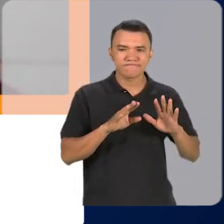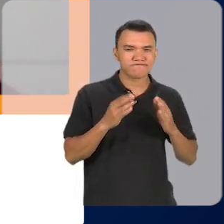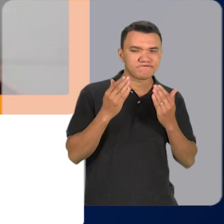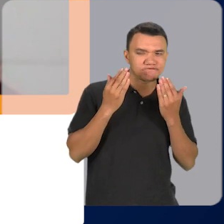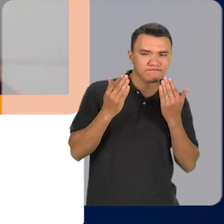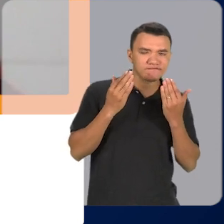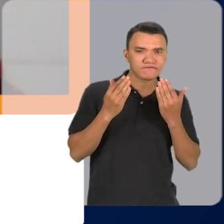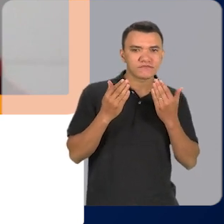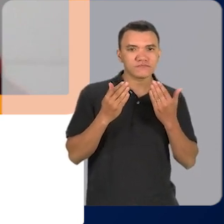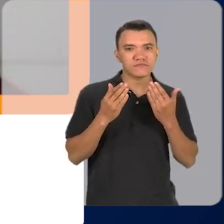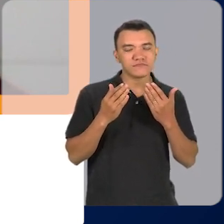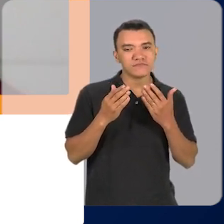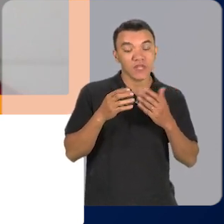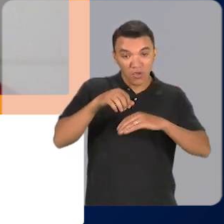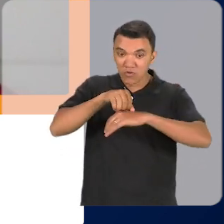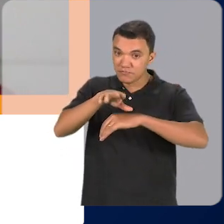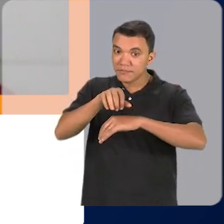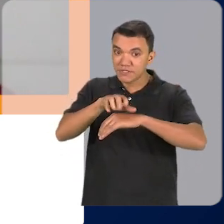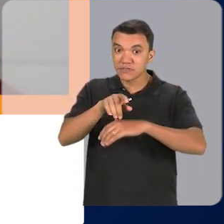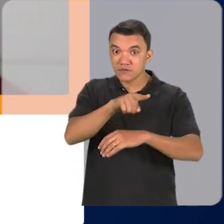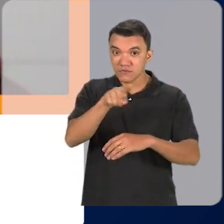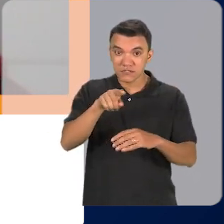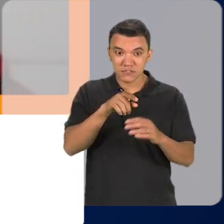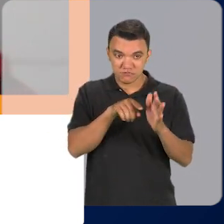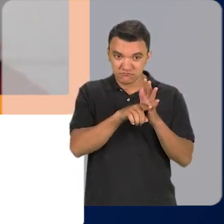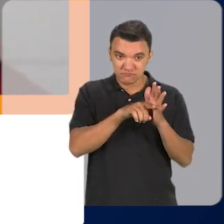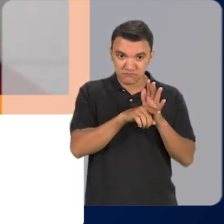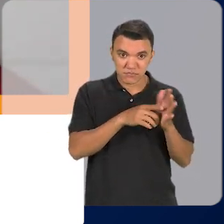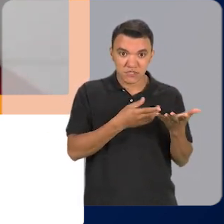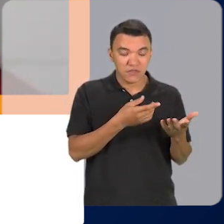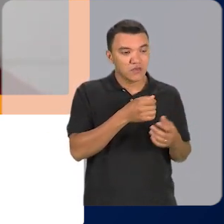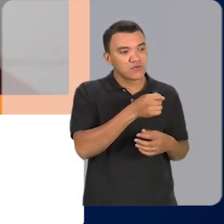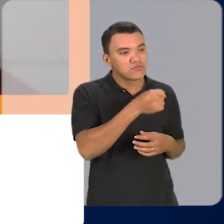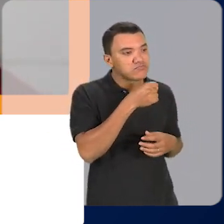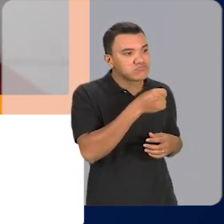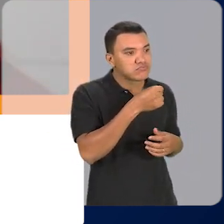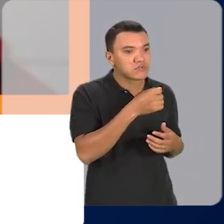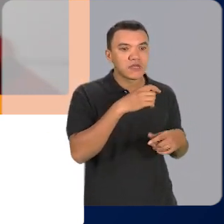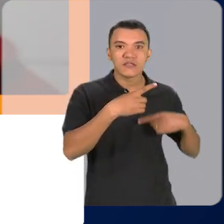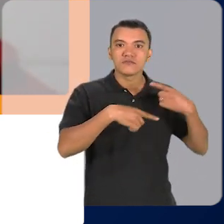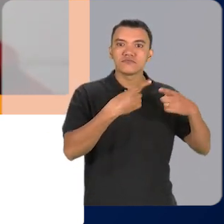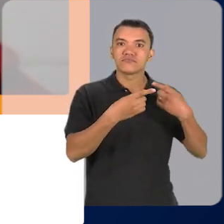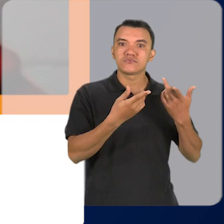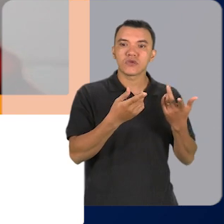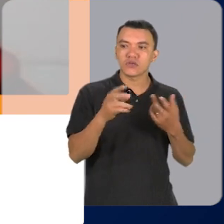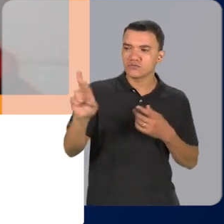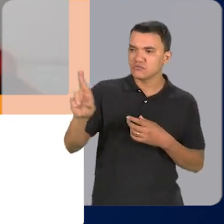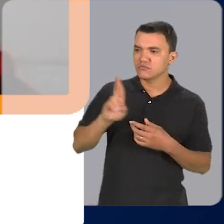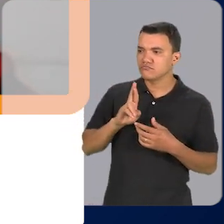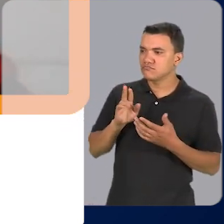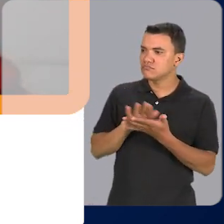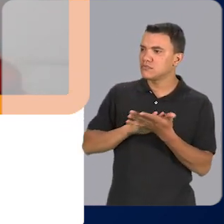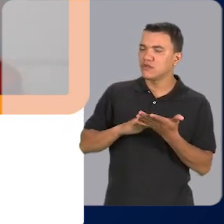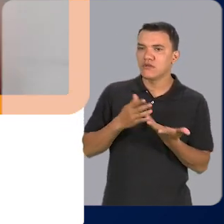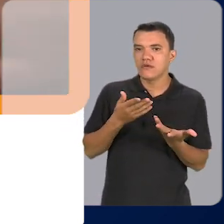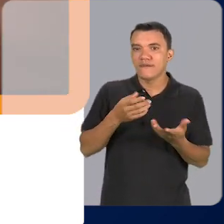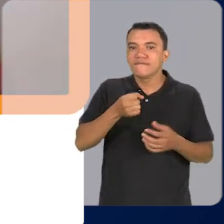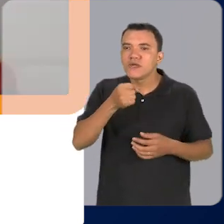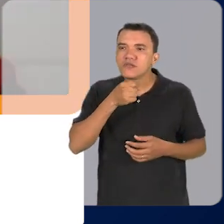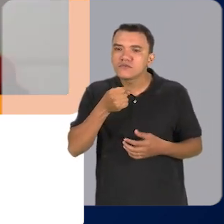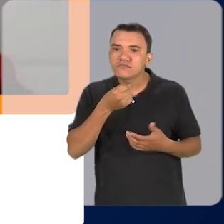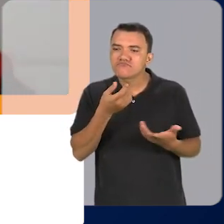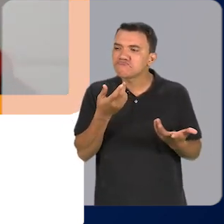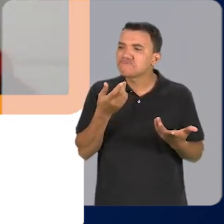colegas pesquisadores que usam do entrevistado e não dão um retorno, eles já ficam ressabiados. Eu vou dar uma entrevista, eu não sei para onde foi, não sei o